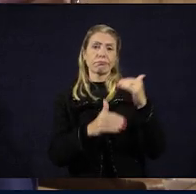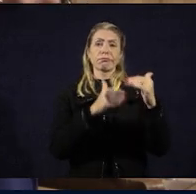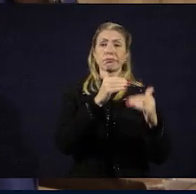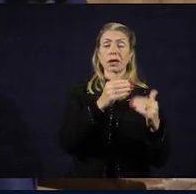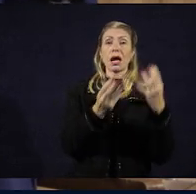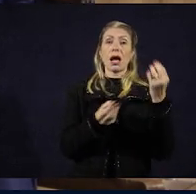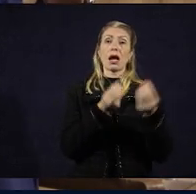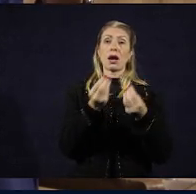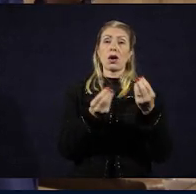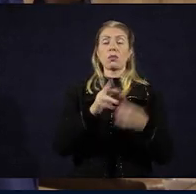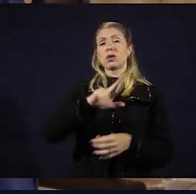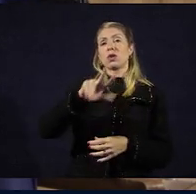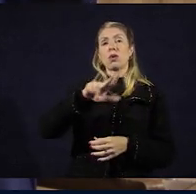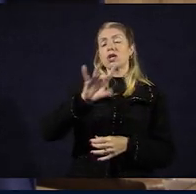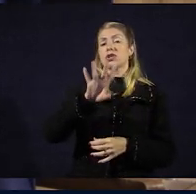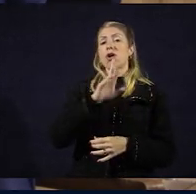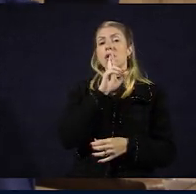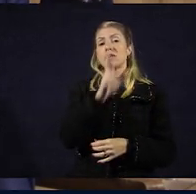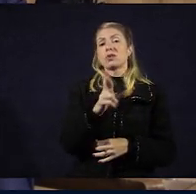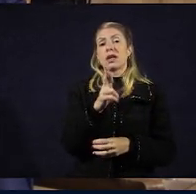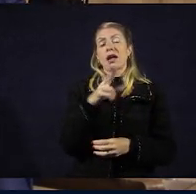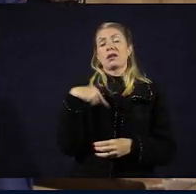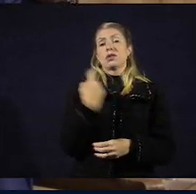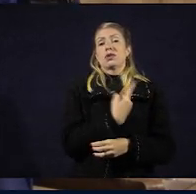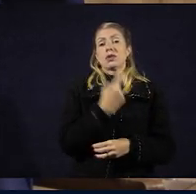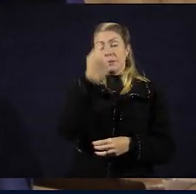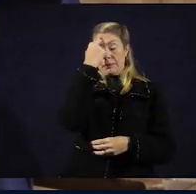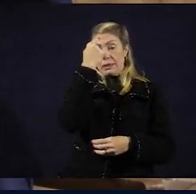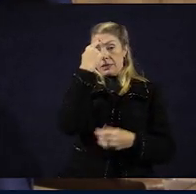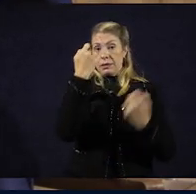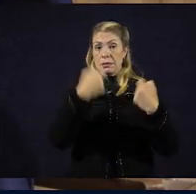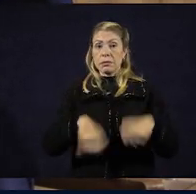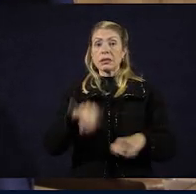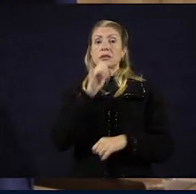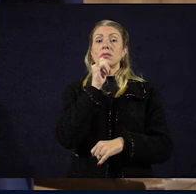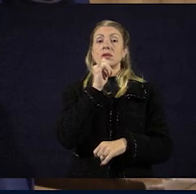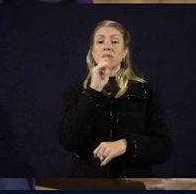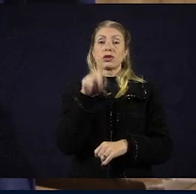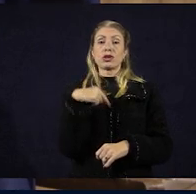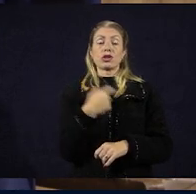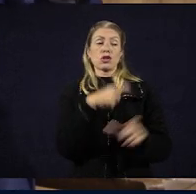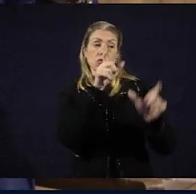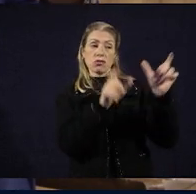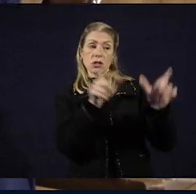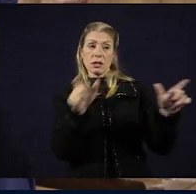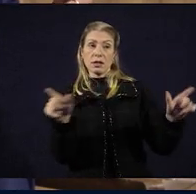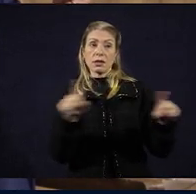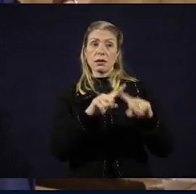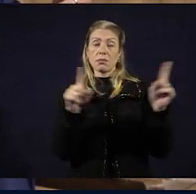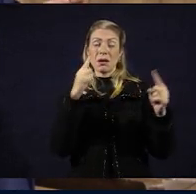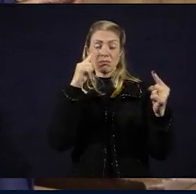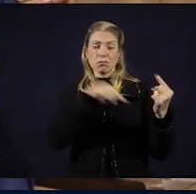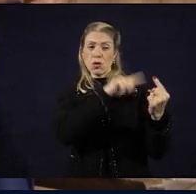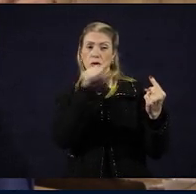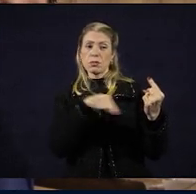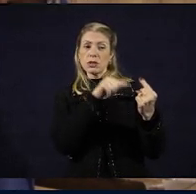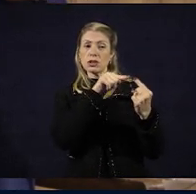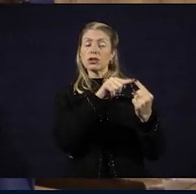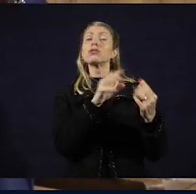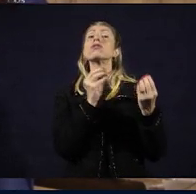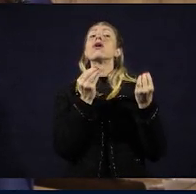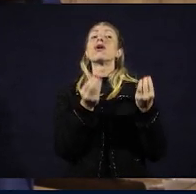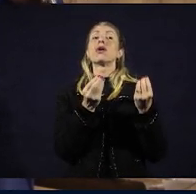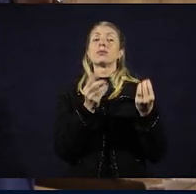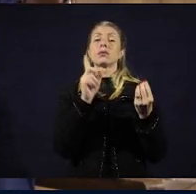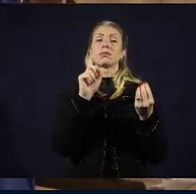não é um resultado que pode necessariamente encher nossos olhos agora do ponto de vista relativo é